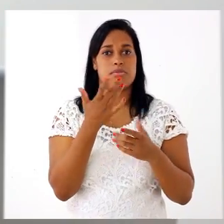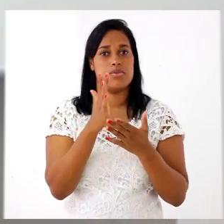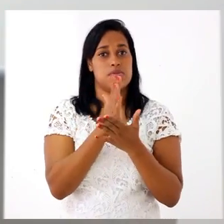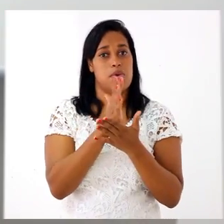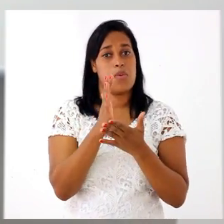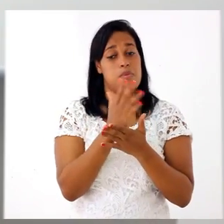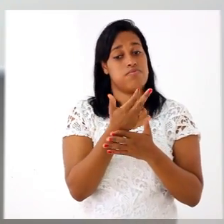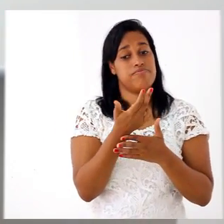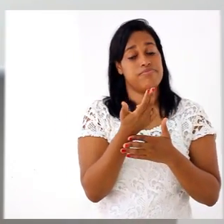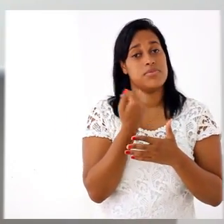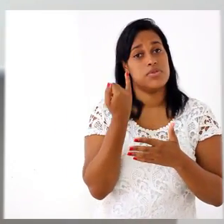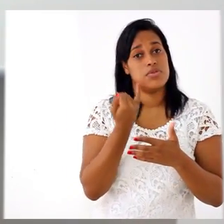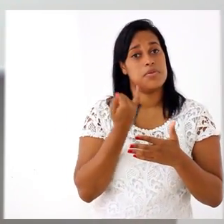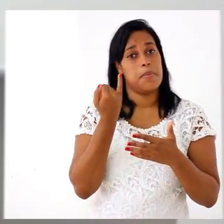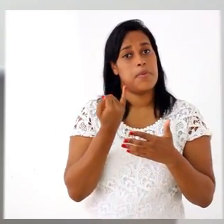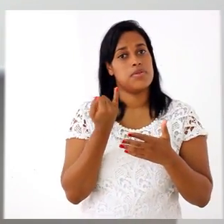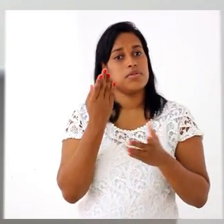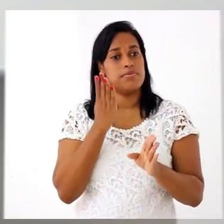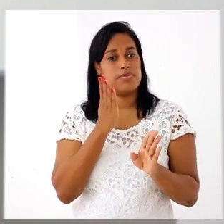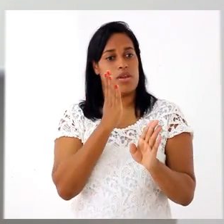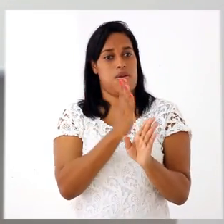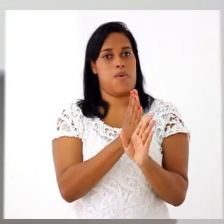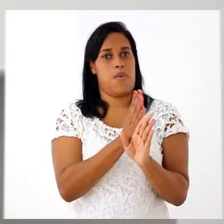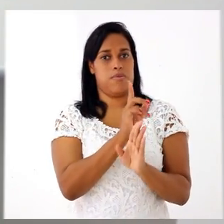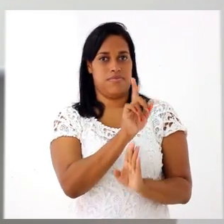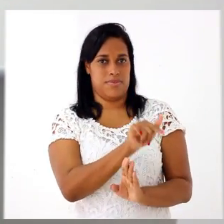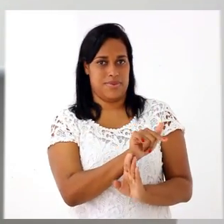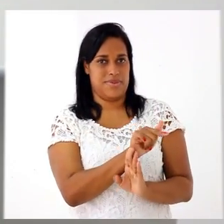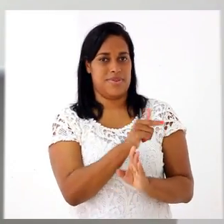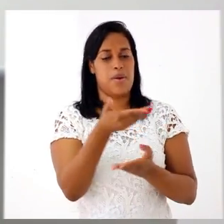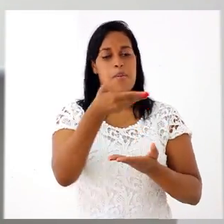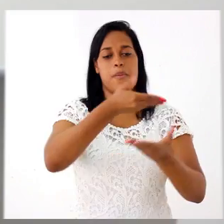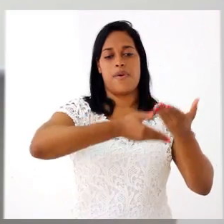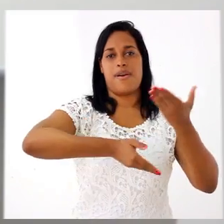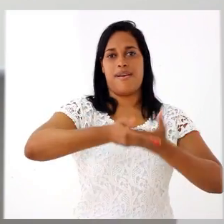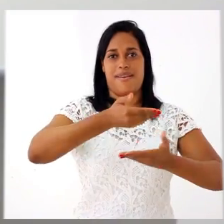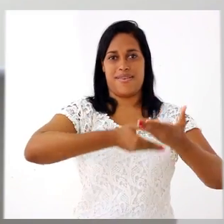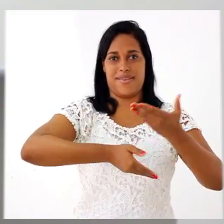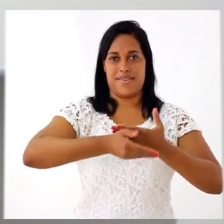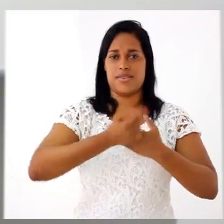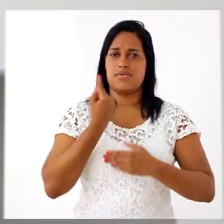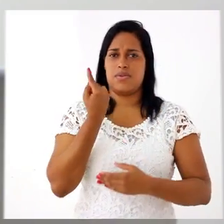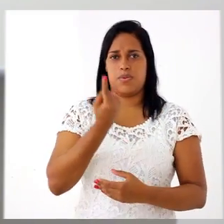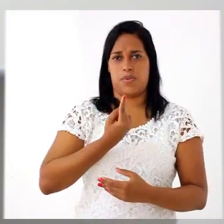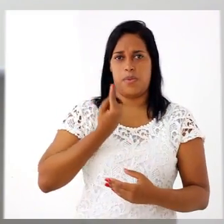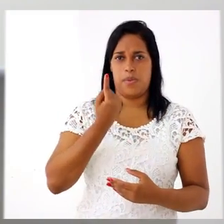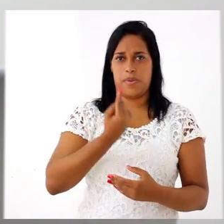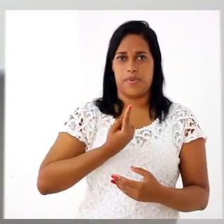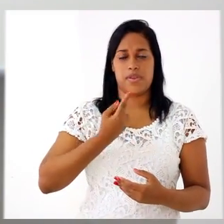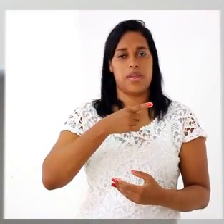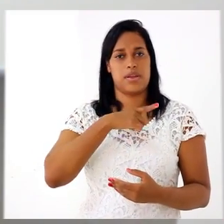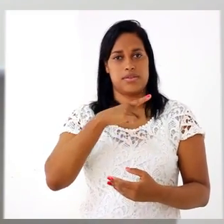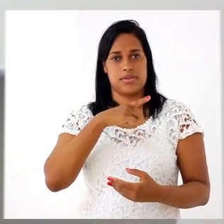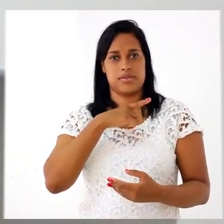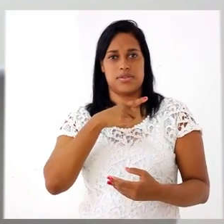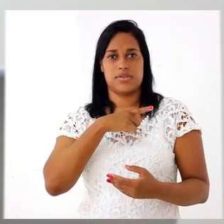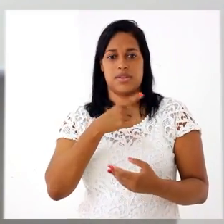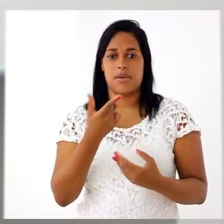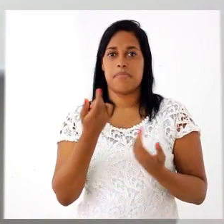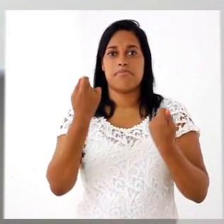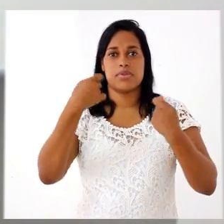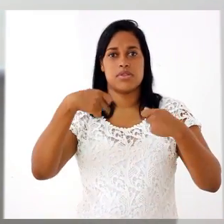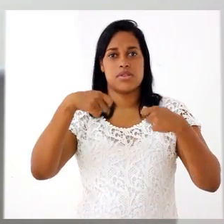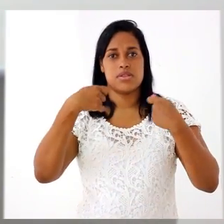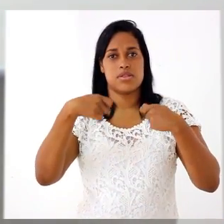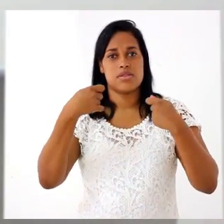peculiaridade que para identificar uma relação de forma única, você tem um mecanismo adicional